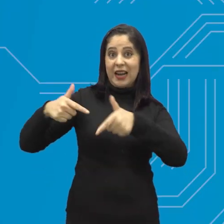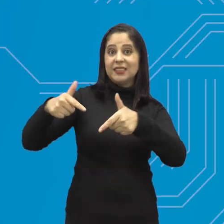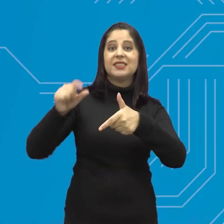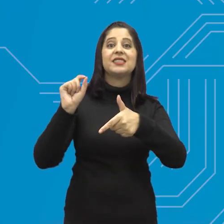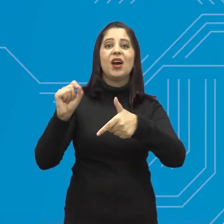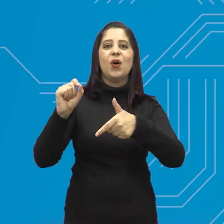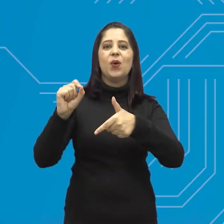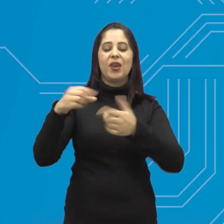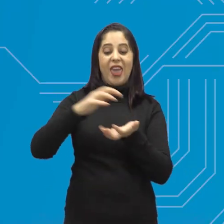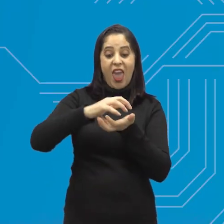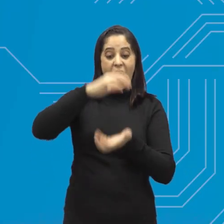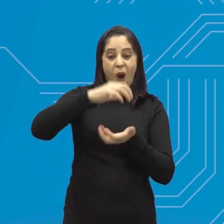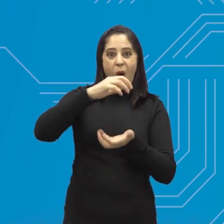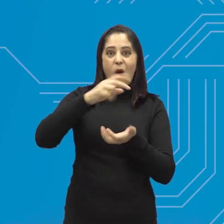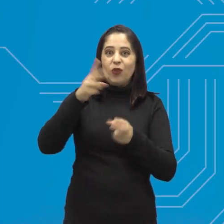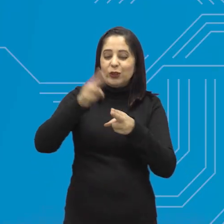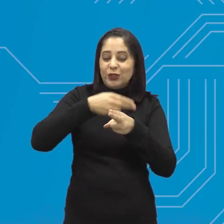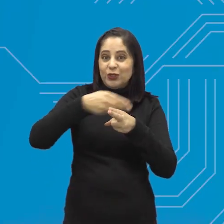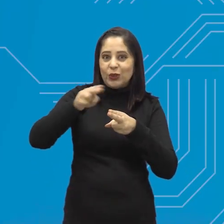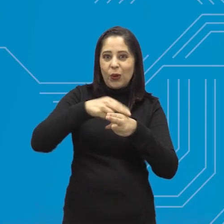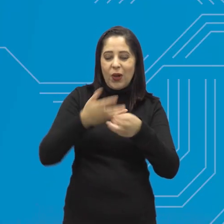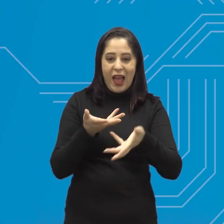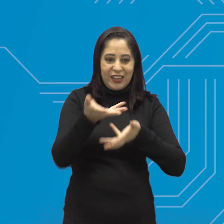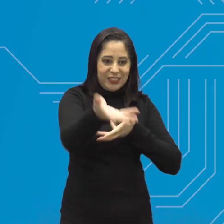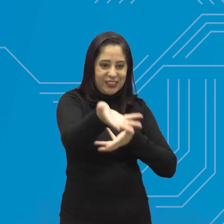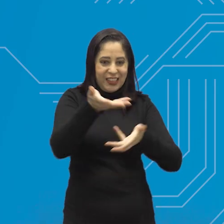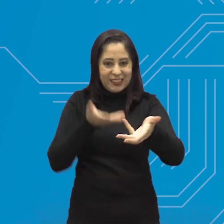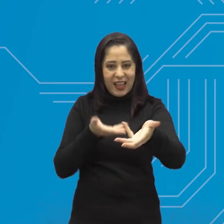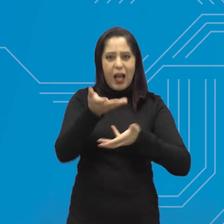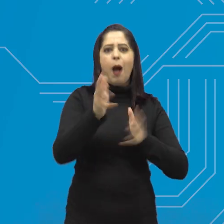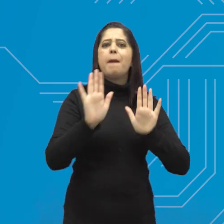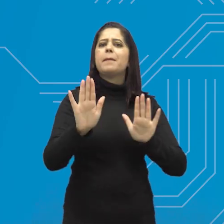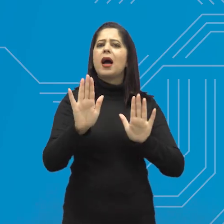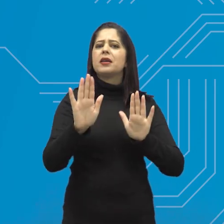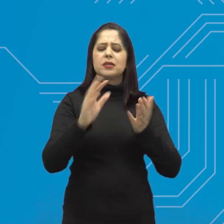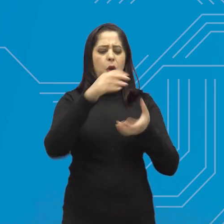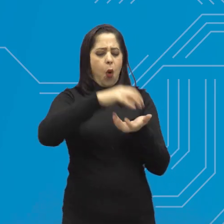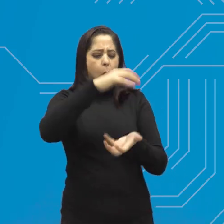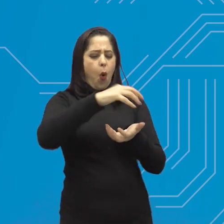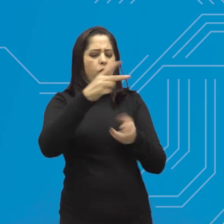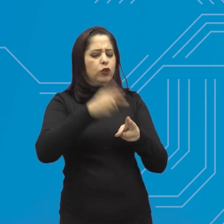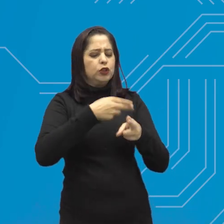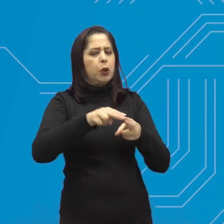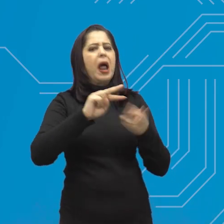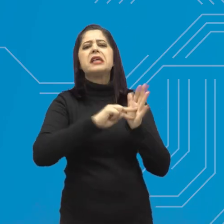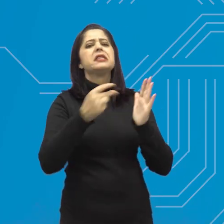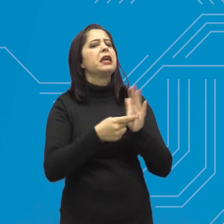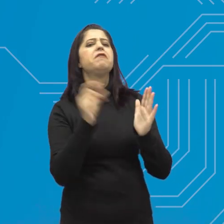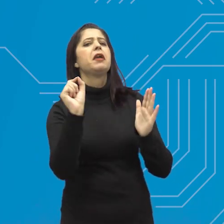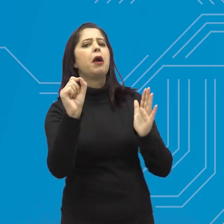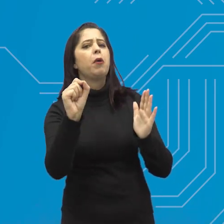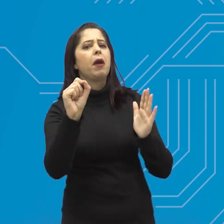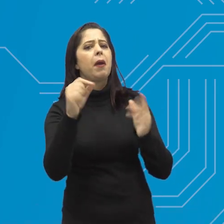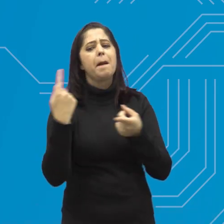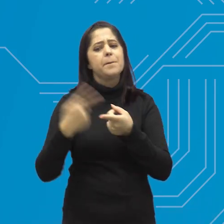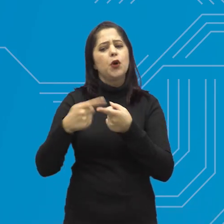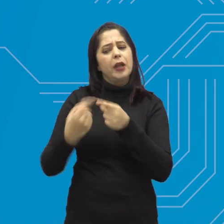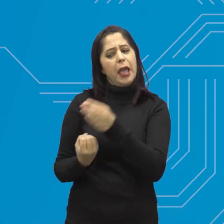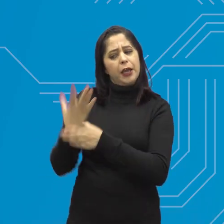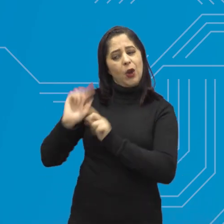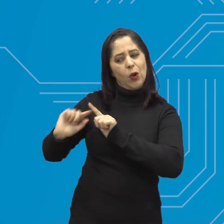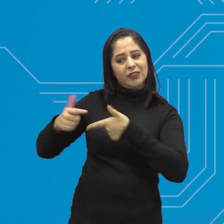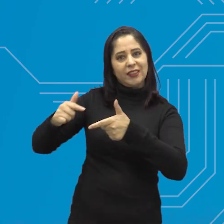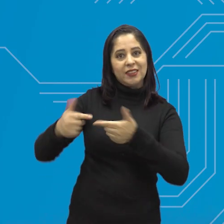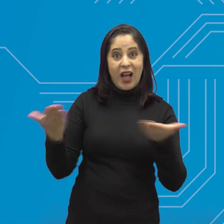tradição desta época é a troca de ovos de chocolate. Mas você sabe qual a simbologia dos ovos? Qual a origem desta